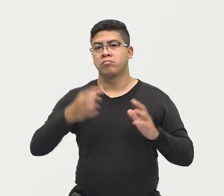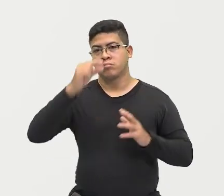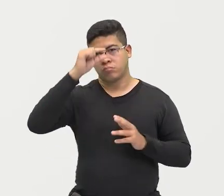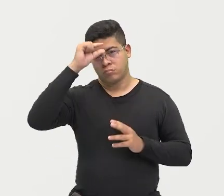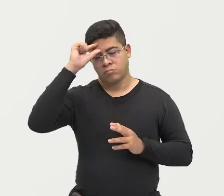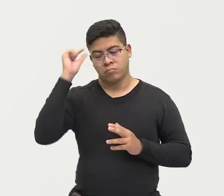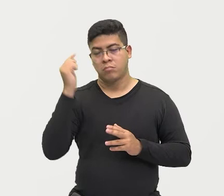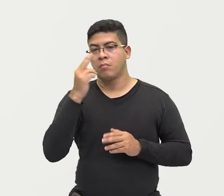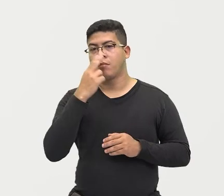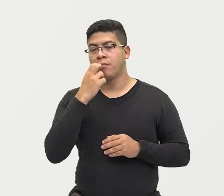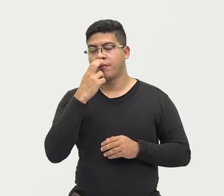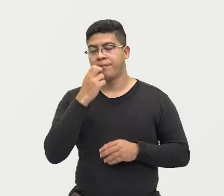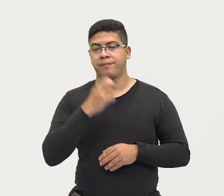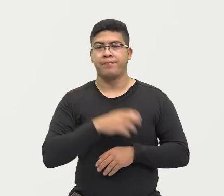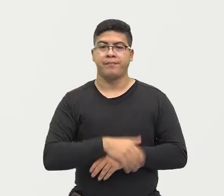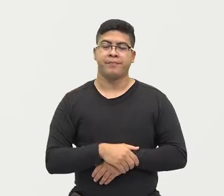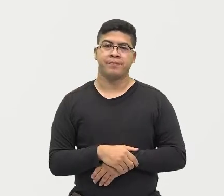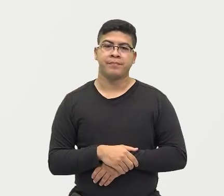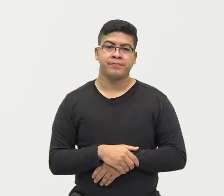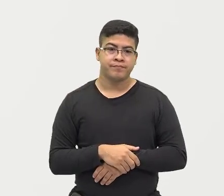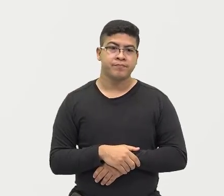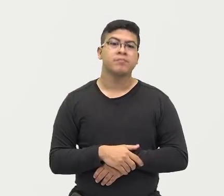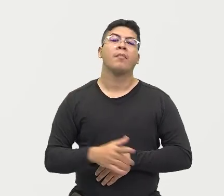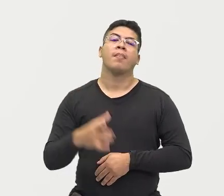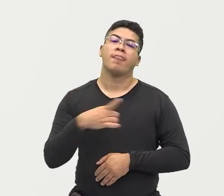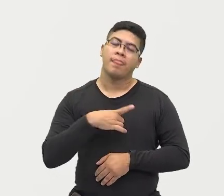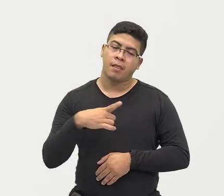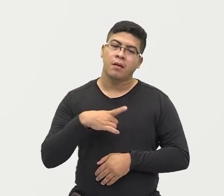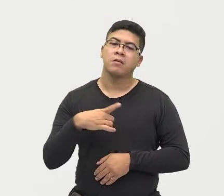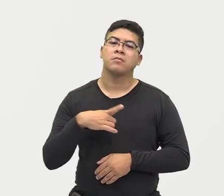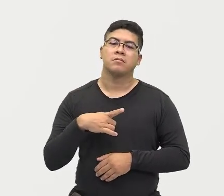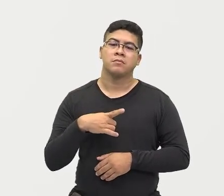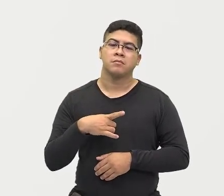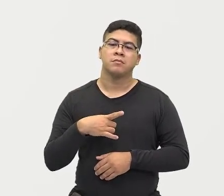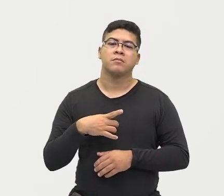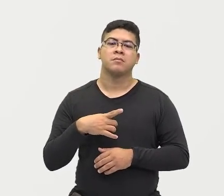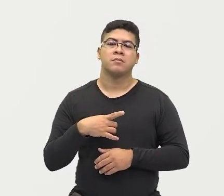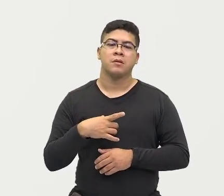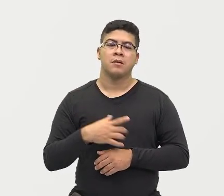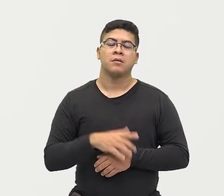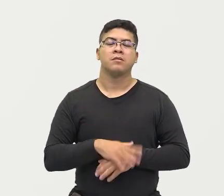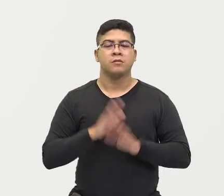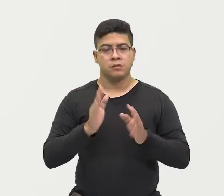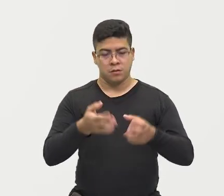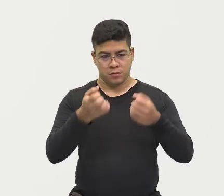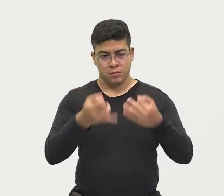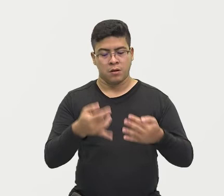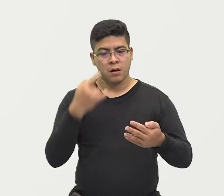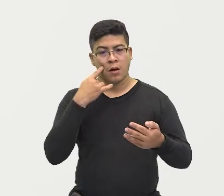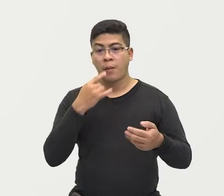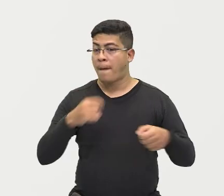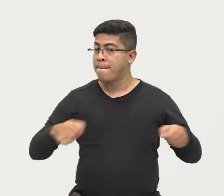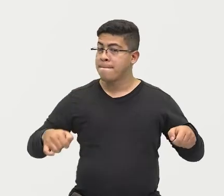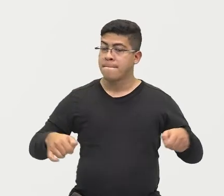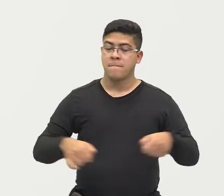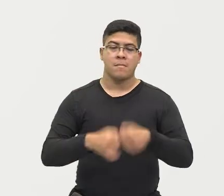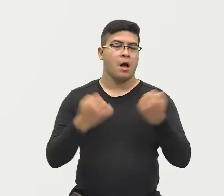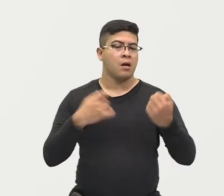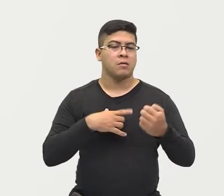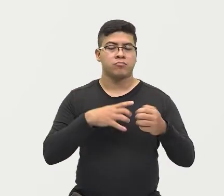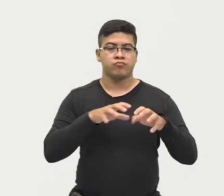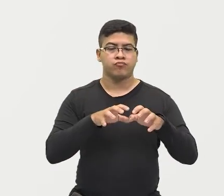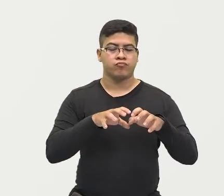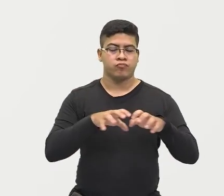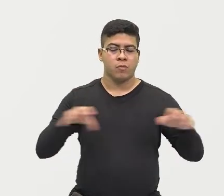das características de Monteiro Lobato? Temos a submissão das massas, as eleições já falei, quebra o conceito de linguagem